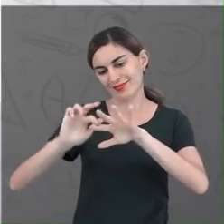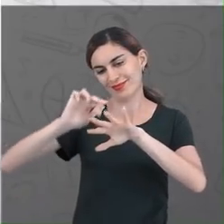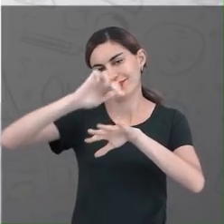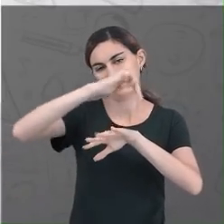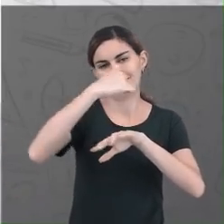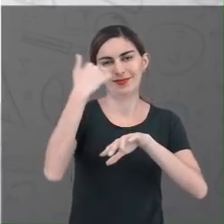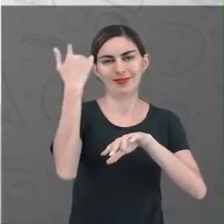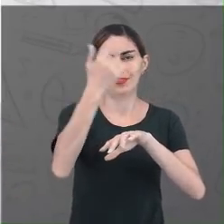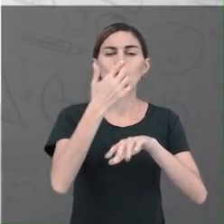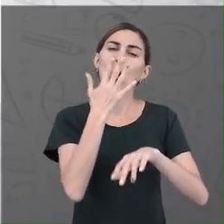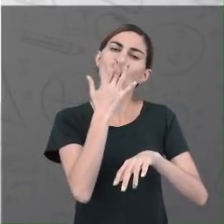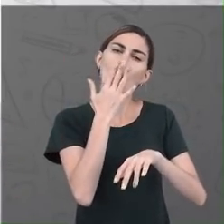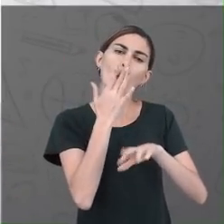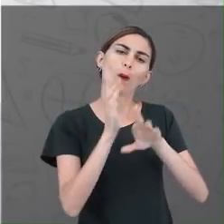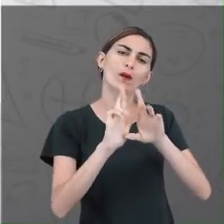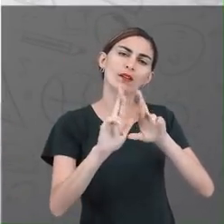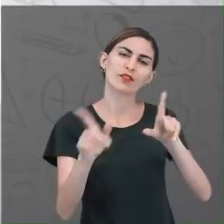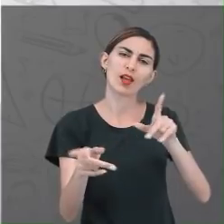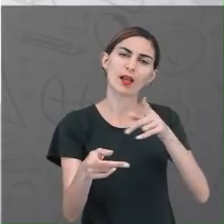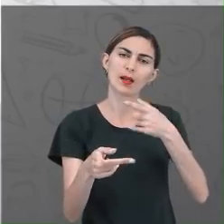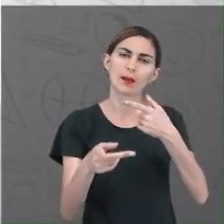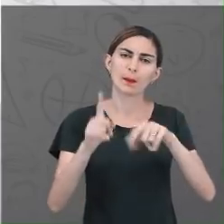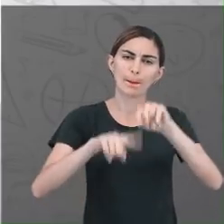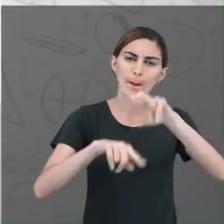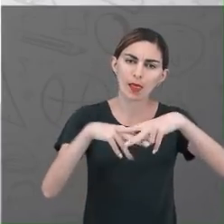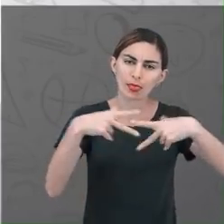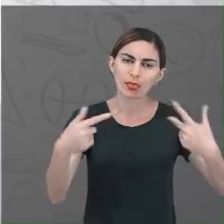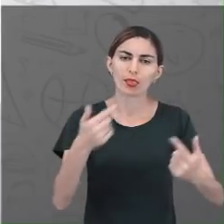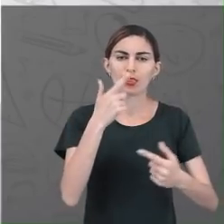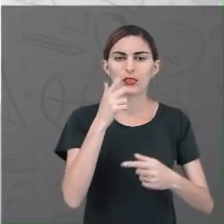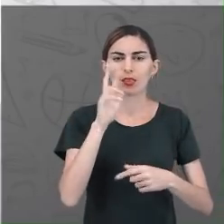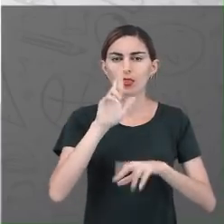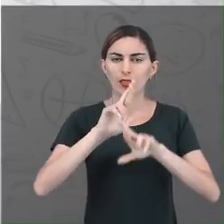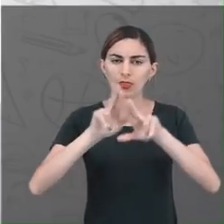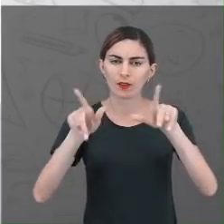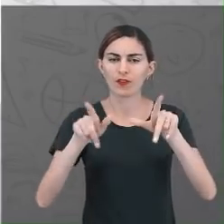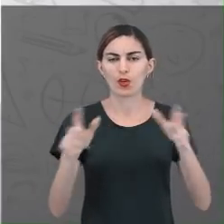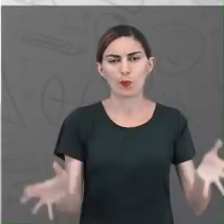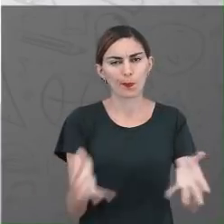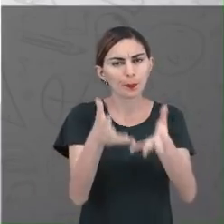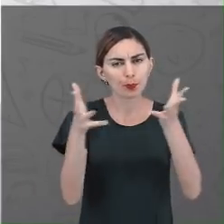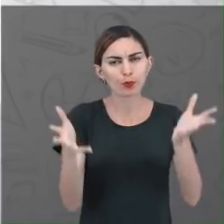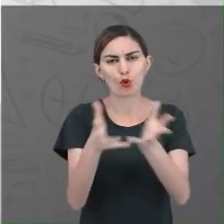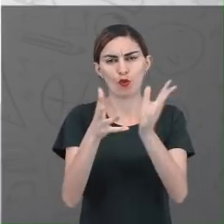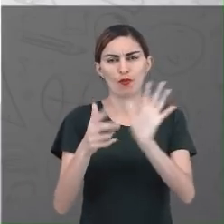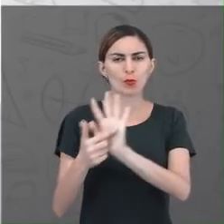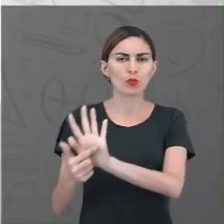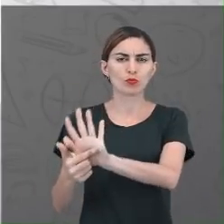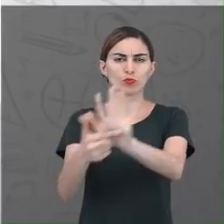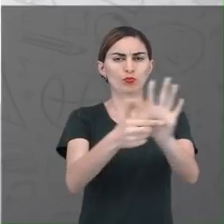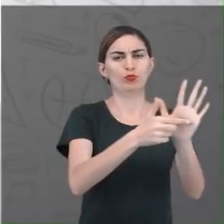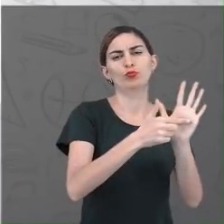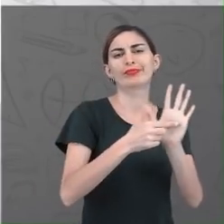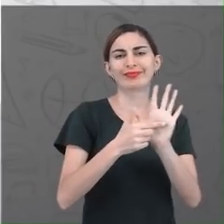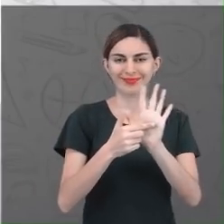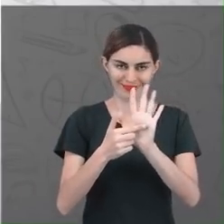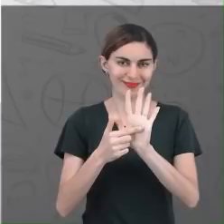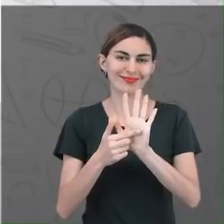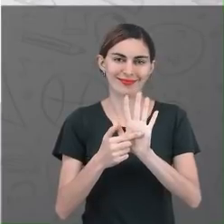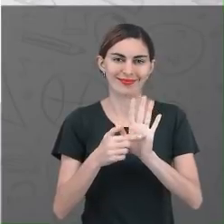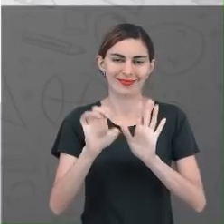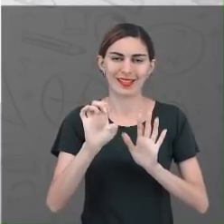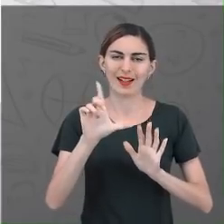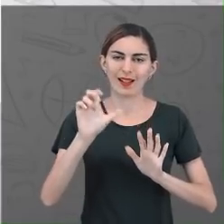colocou uma cor diferente, um material diferente, e com isso ele promove um destaque para esse elemento que